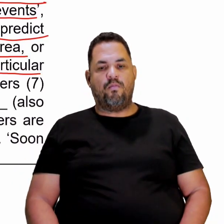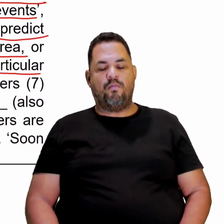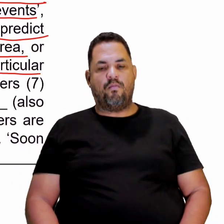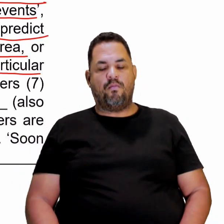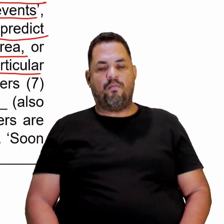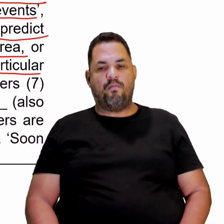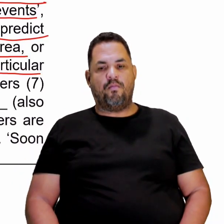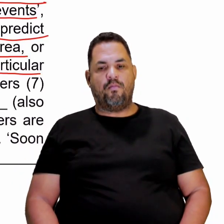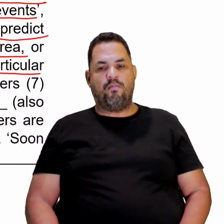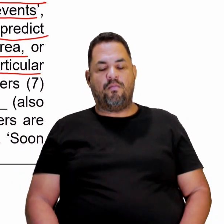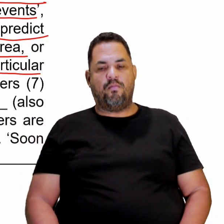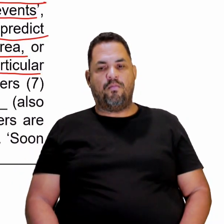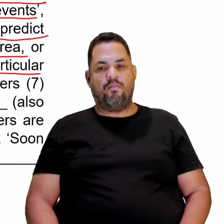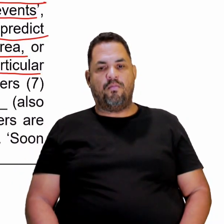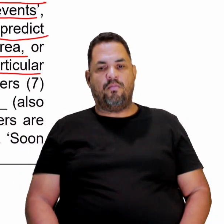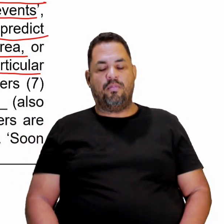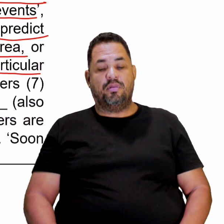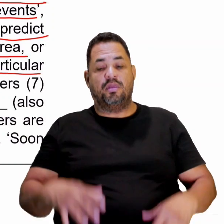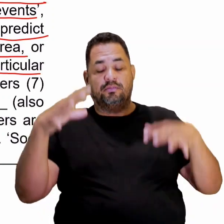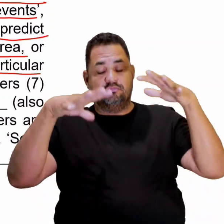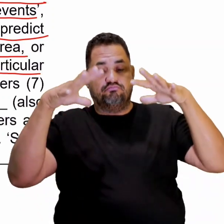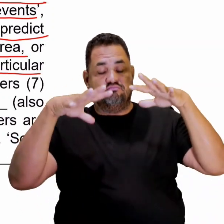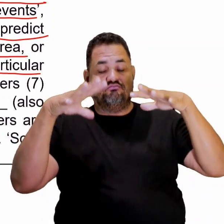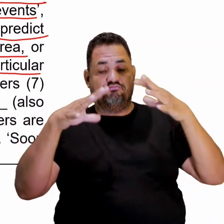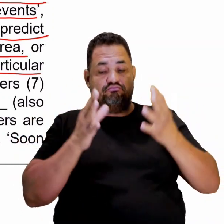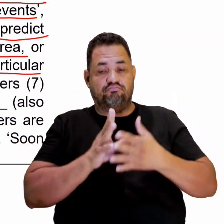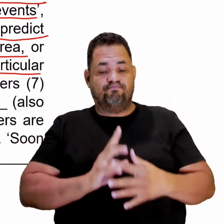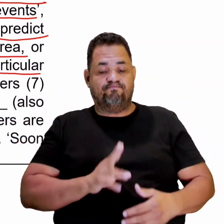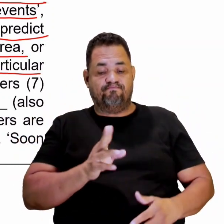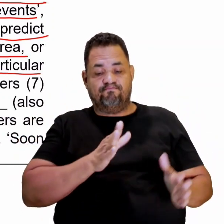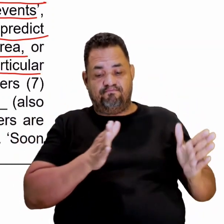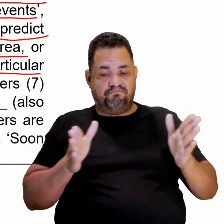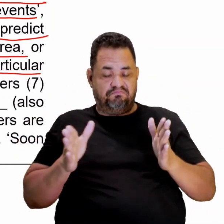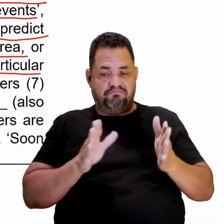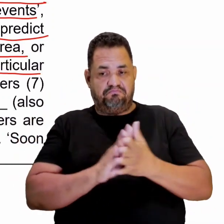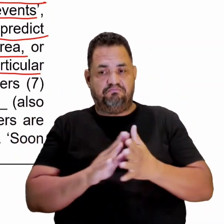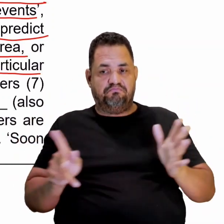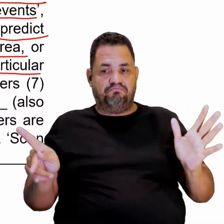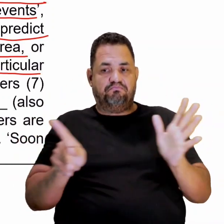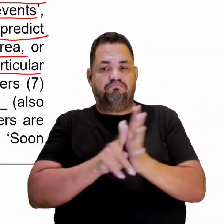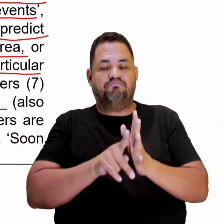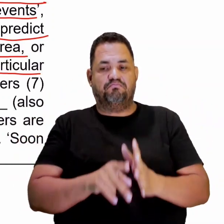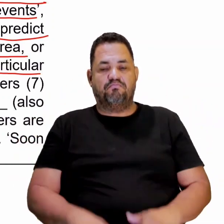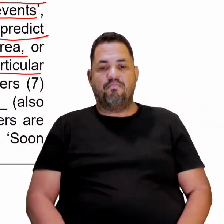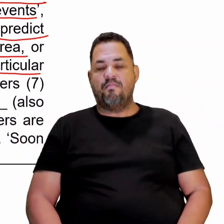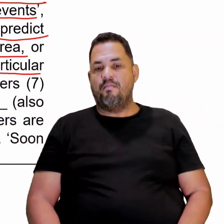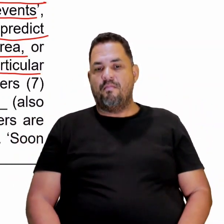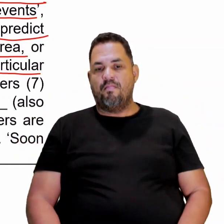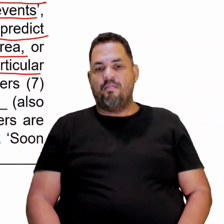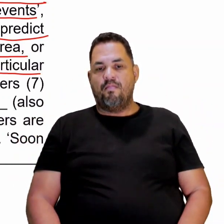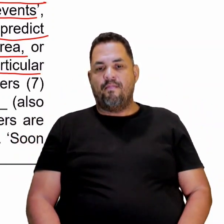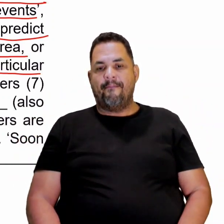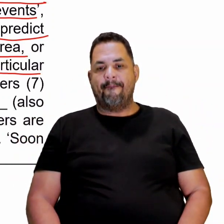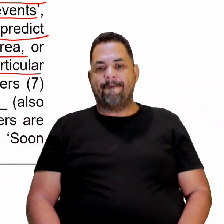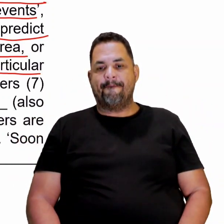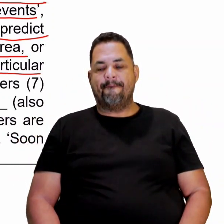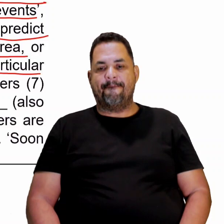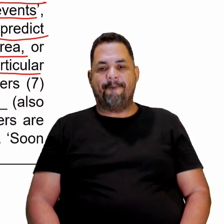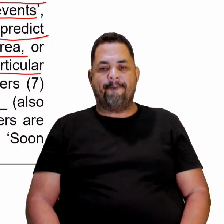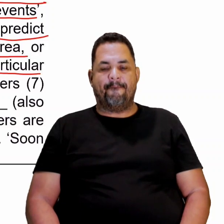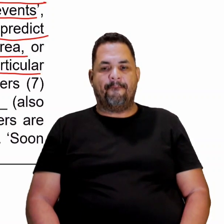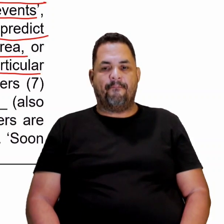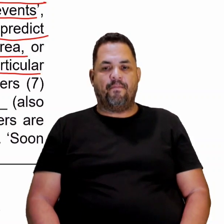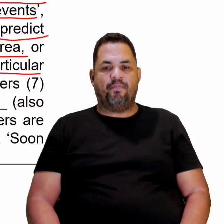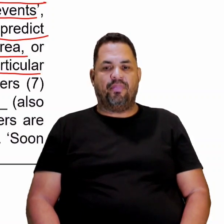terá muita chuva durante um período particular. Professor also believes that by the